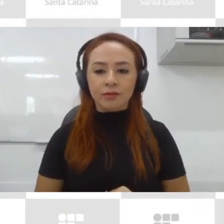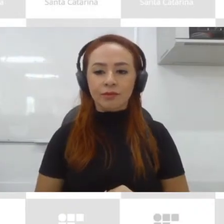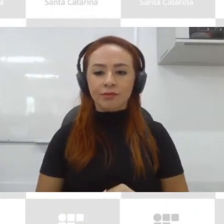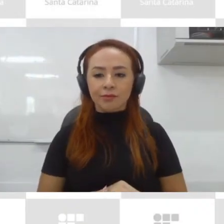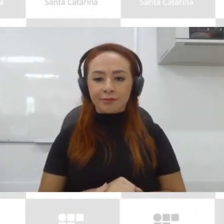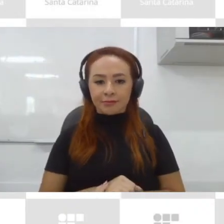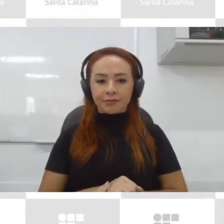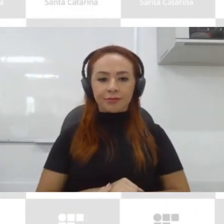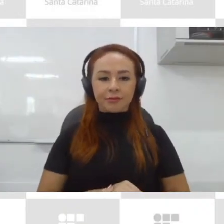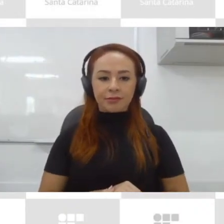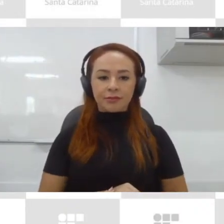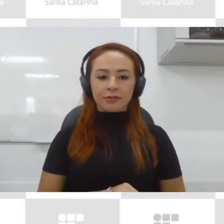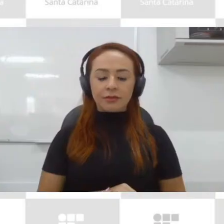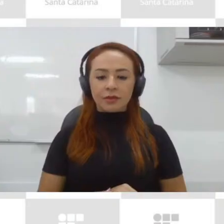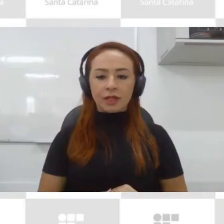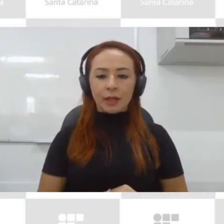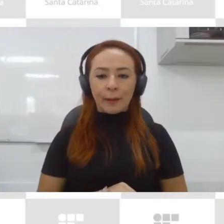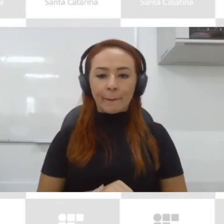Apresentar.